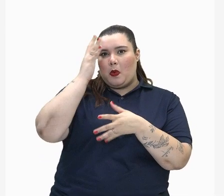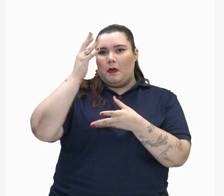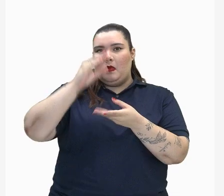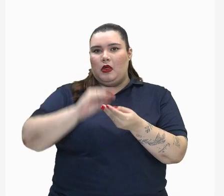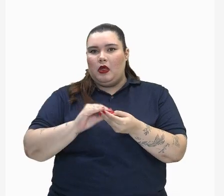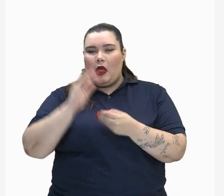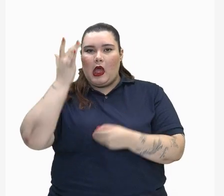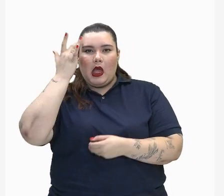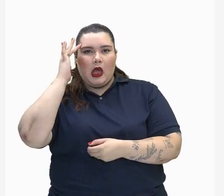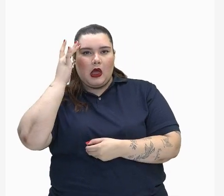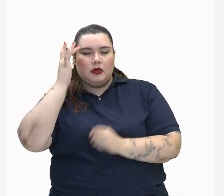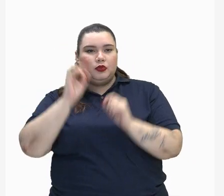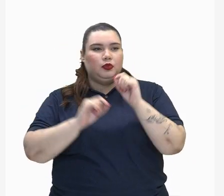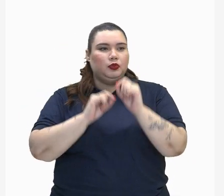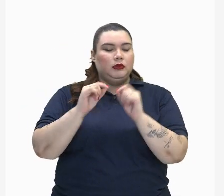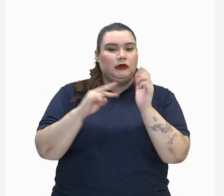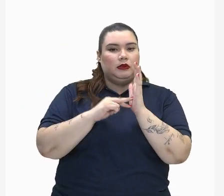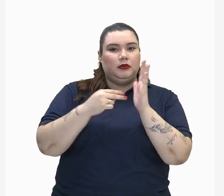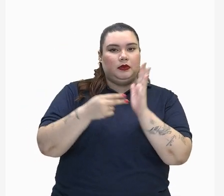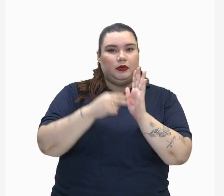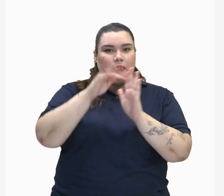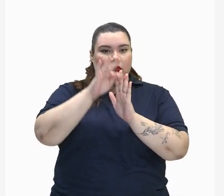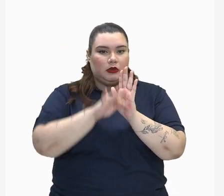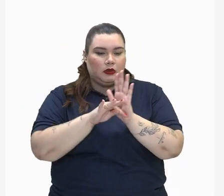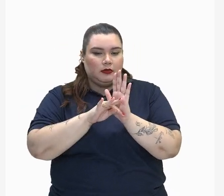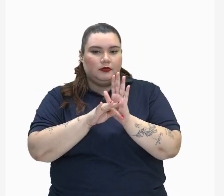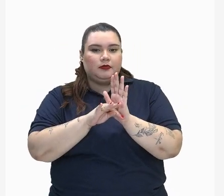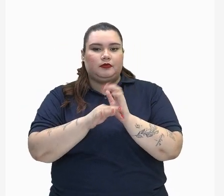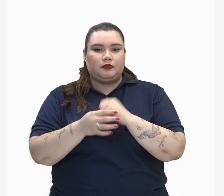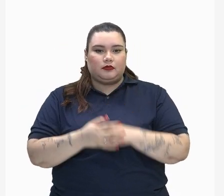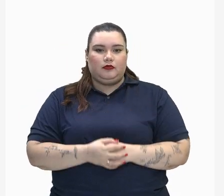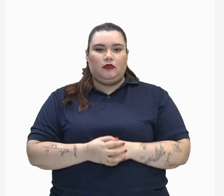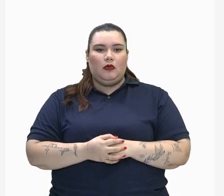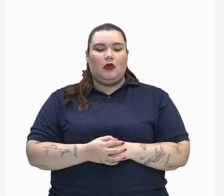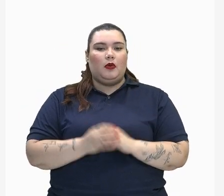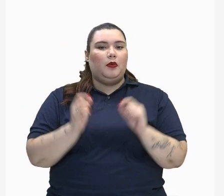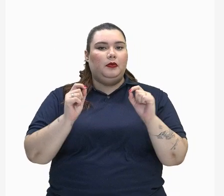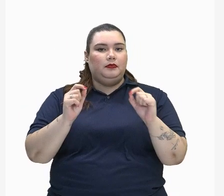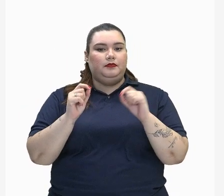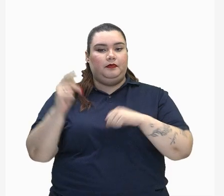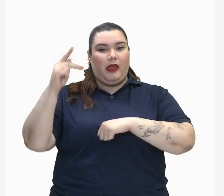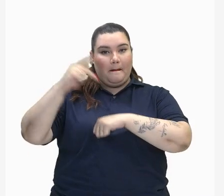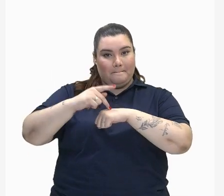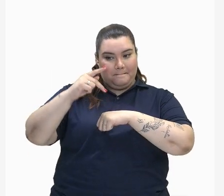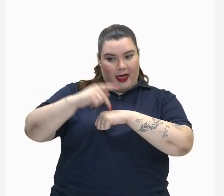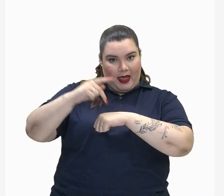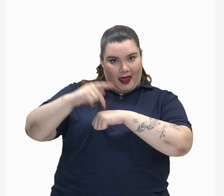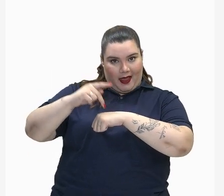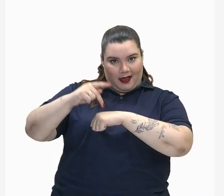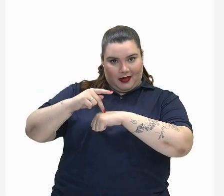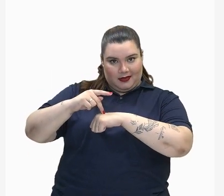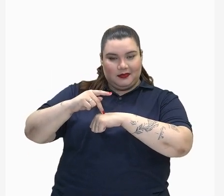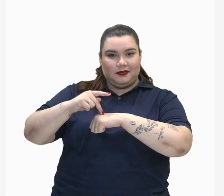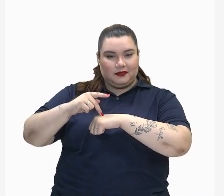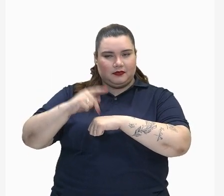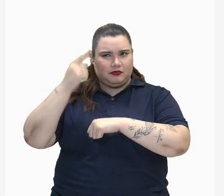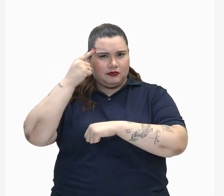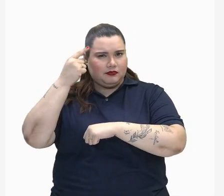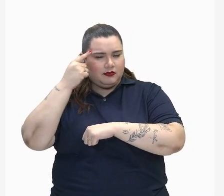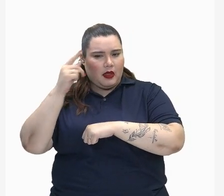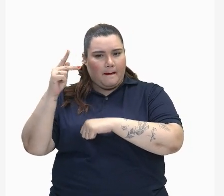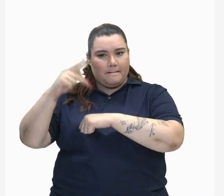desse texto, aquilo que não está claro lá, é o seguinte: a pedra, nós devemos pensar,